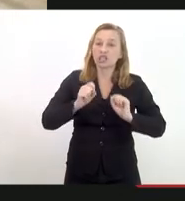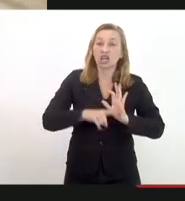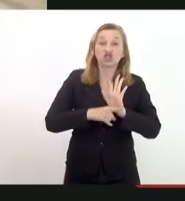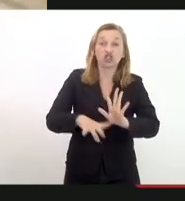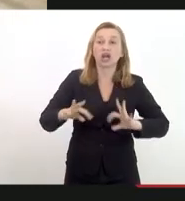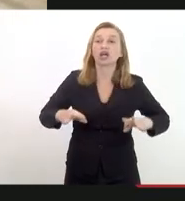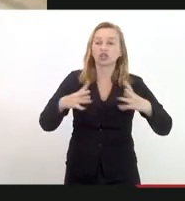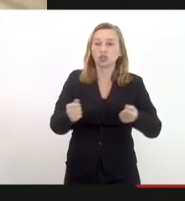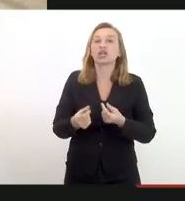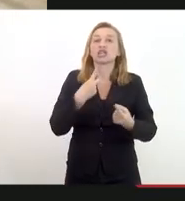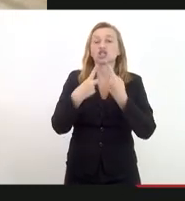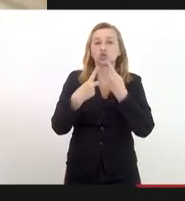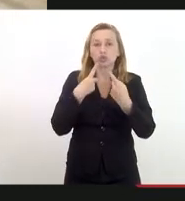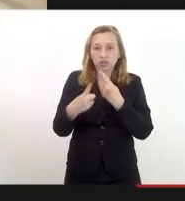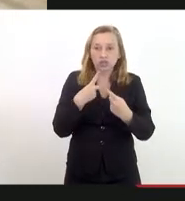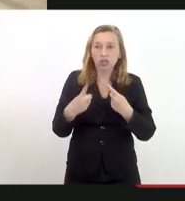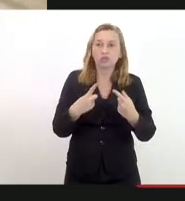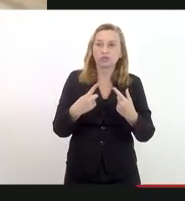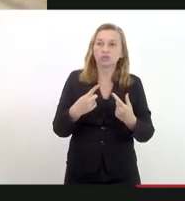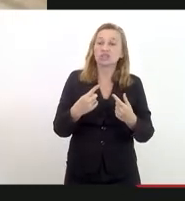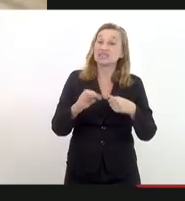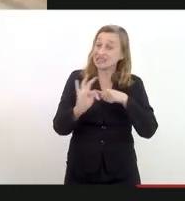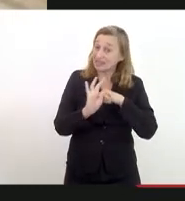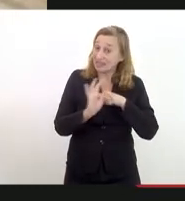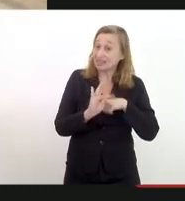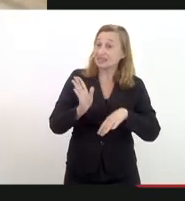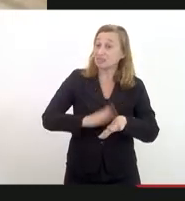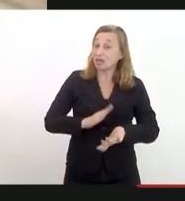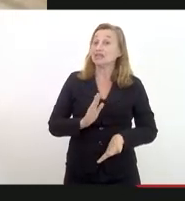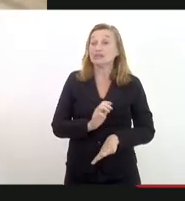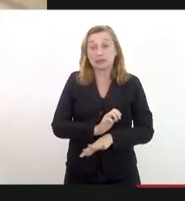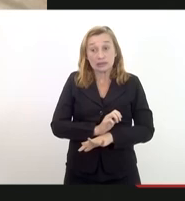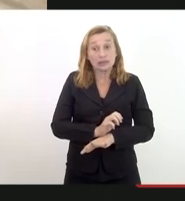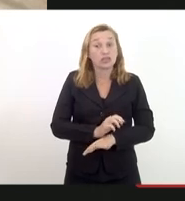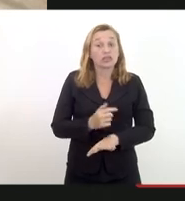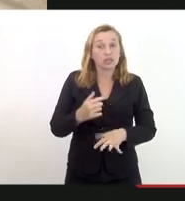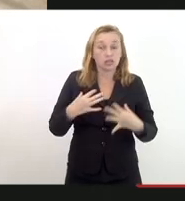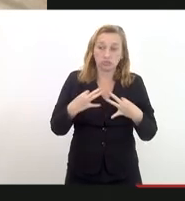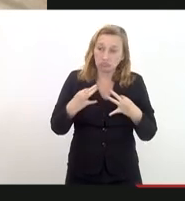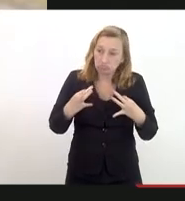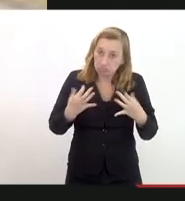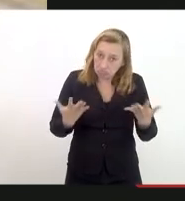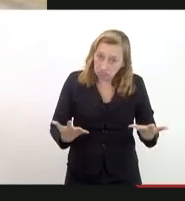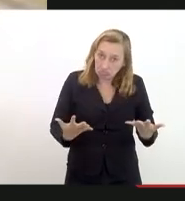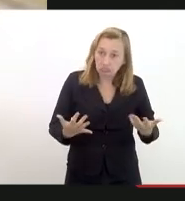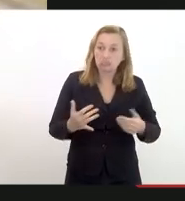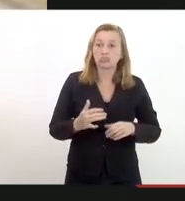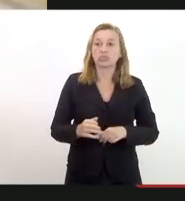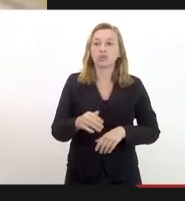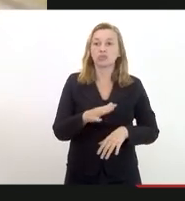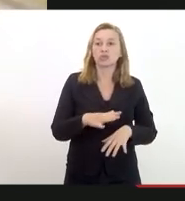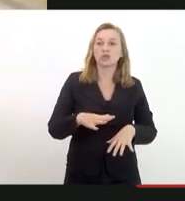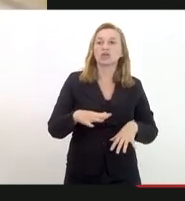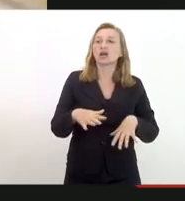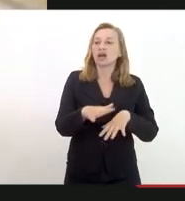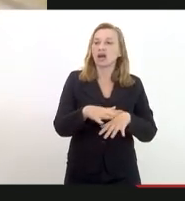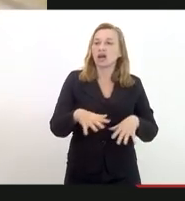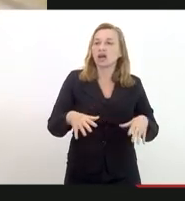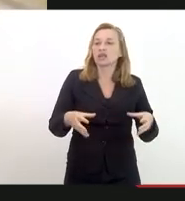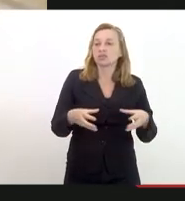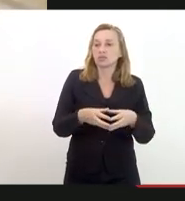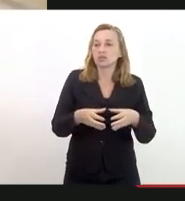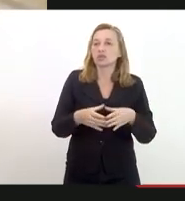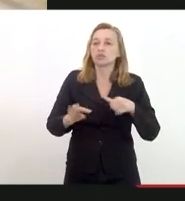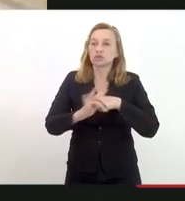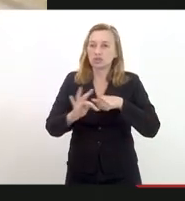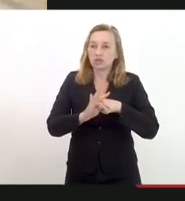que essa discussão tem que ser muito técnica. E eu me coloco à disposição, coloco minha área técnica à disposição para poder fazer uma